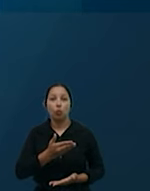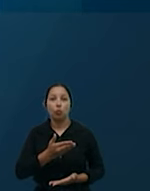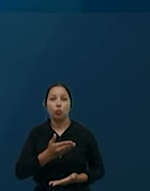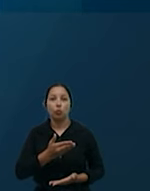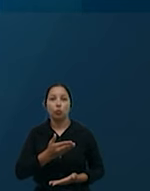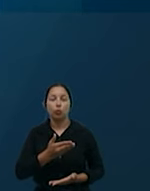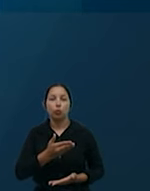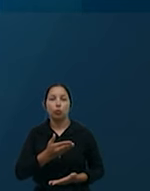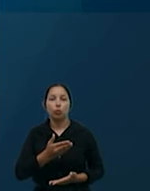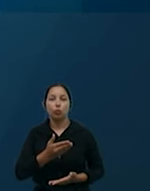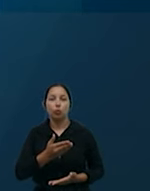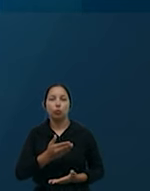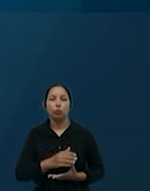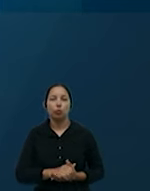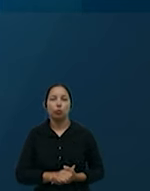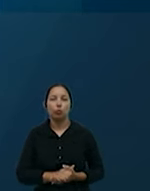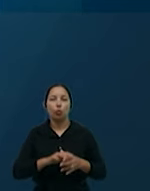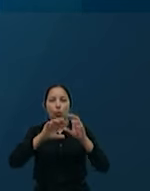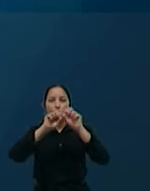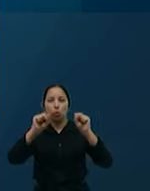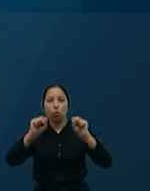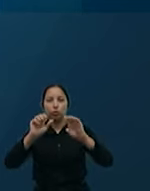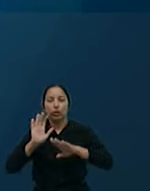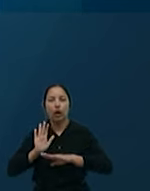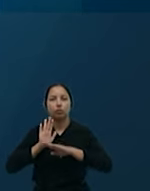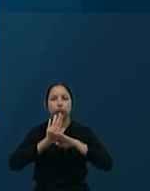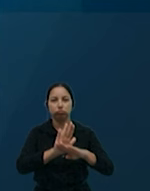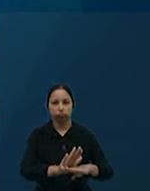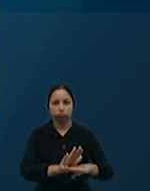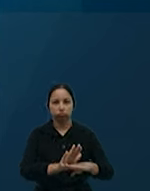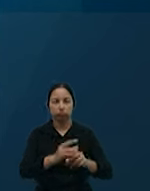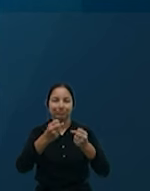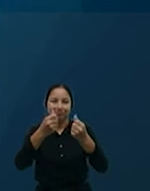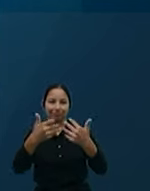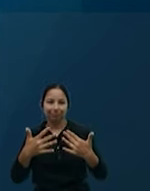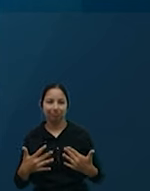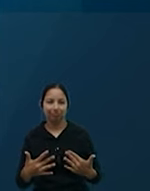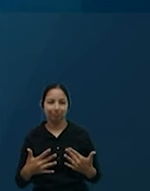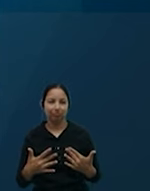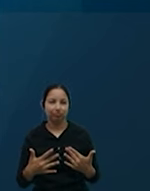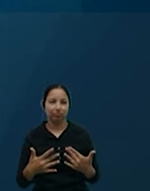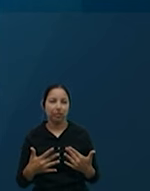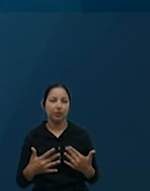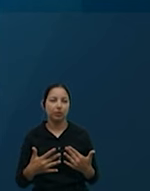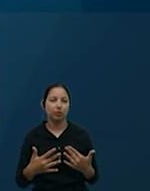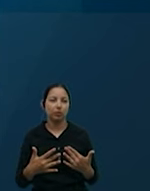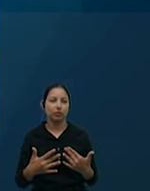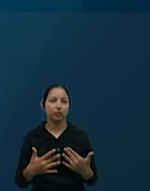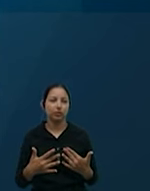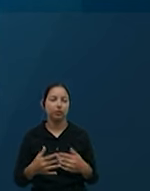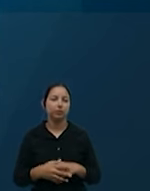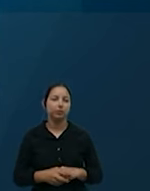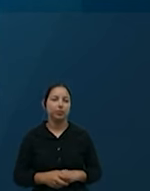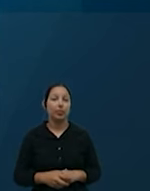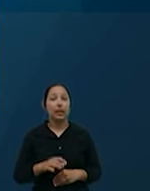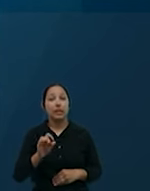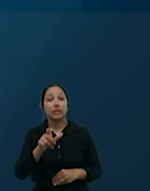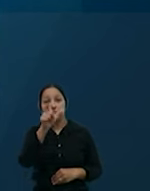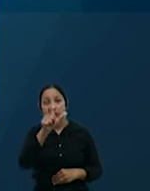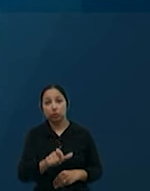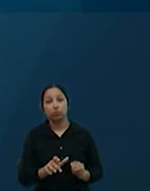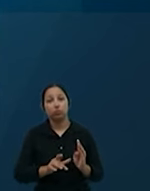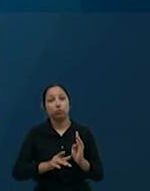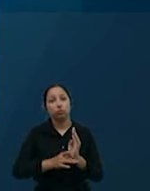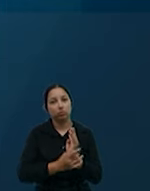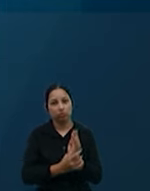DER, que, na minha visão, também pode se aplicar como ratio decidendi a este caso. Na hipótese do segurado pleitear na via